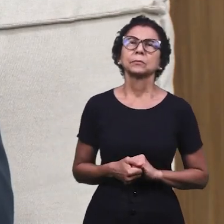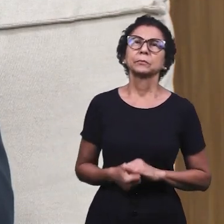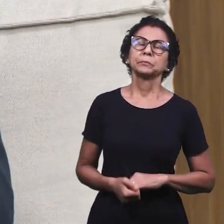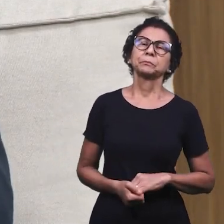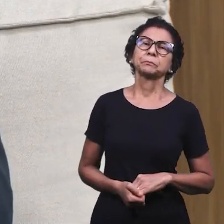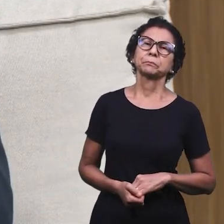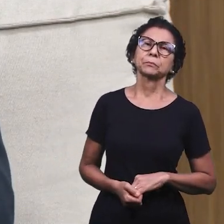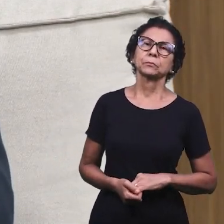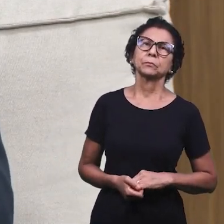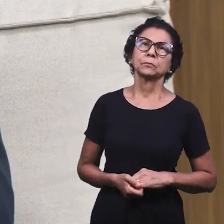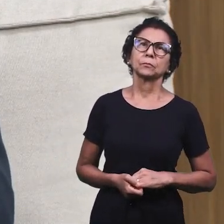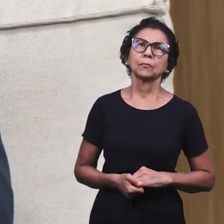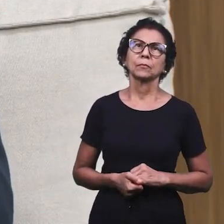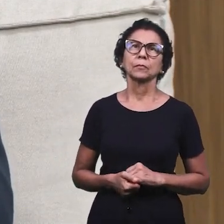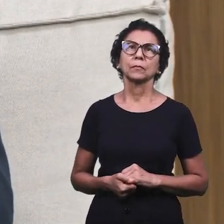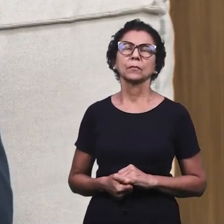5,